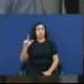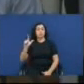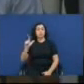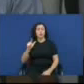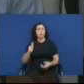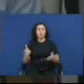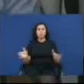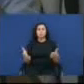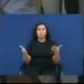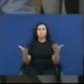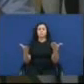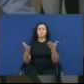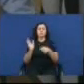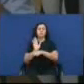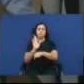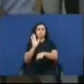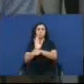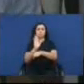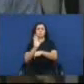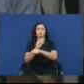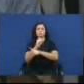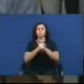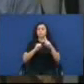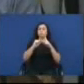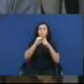a promoção